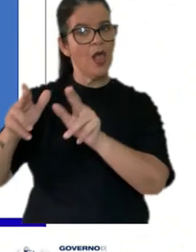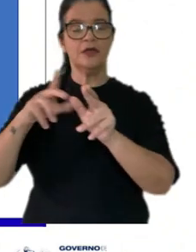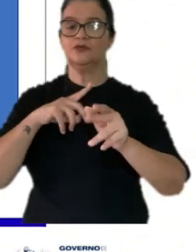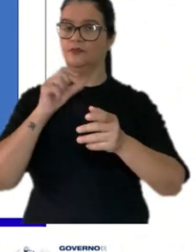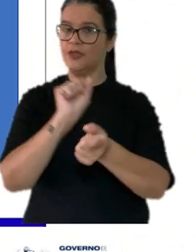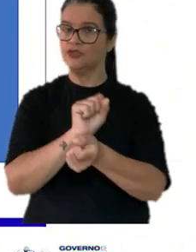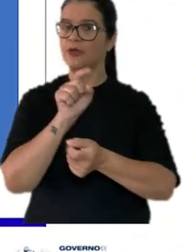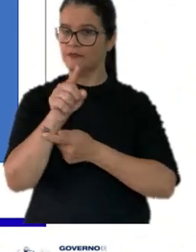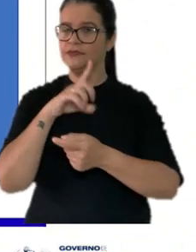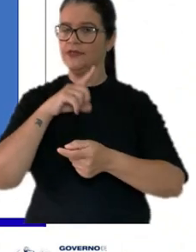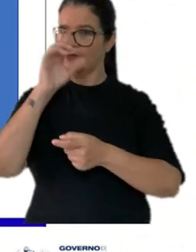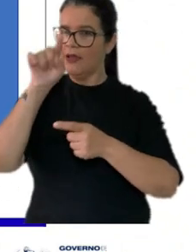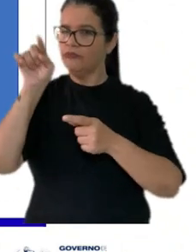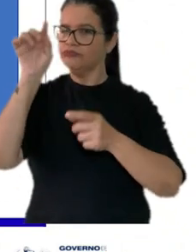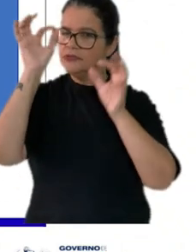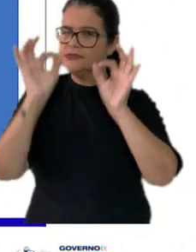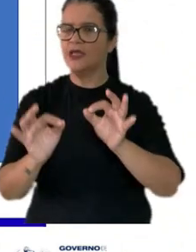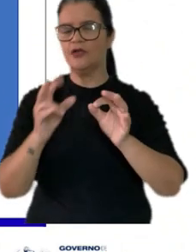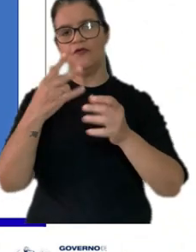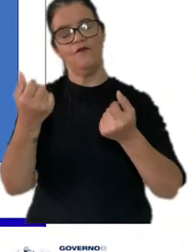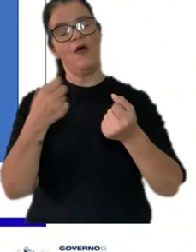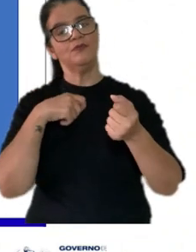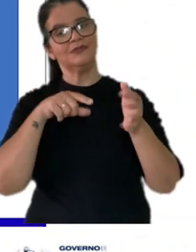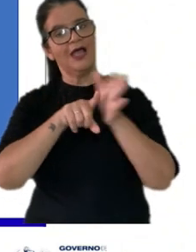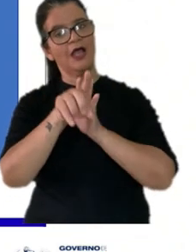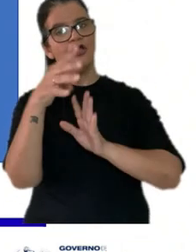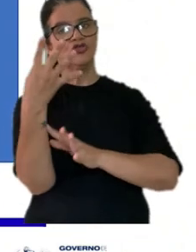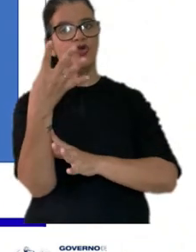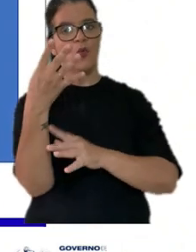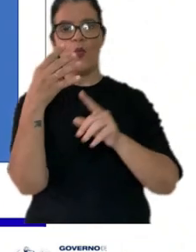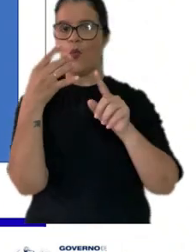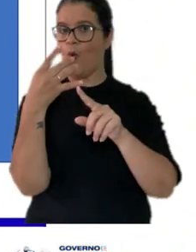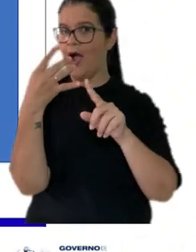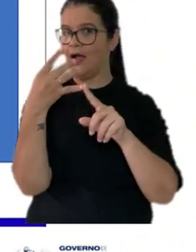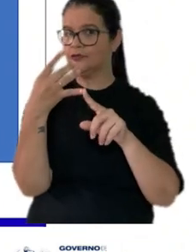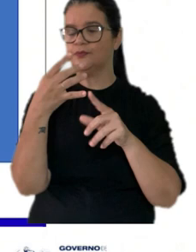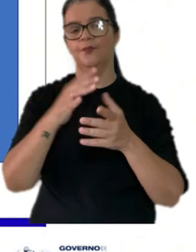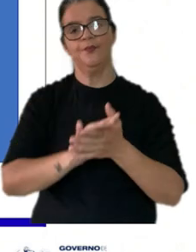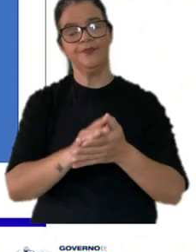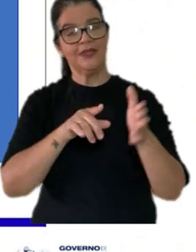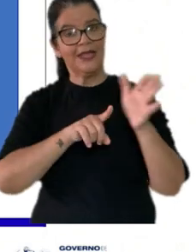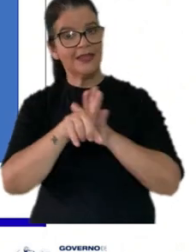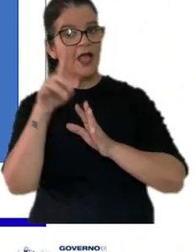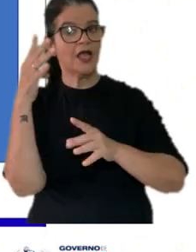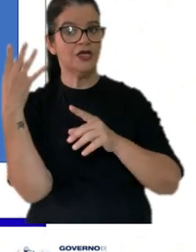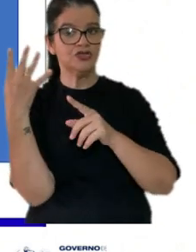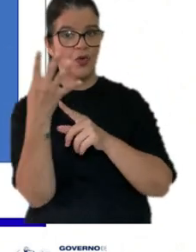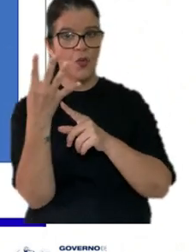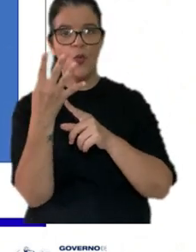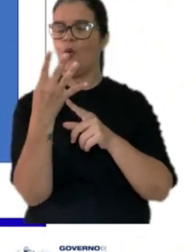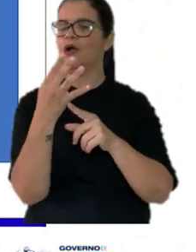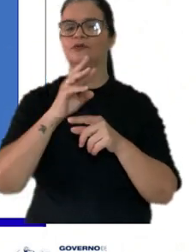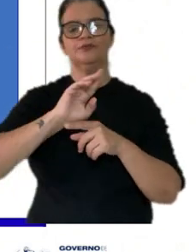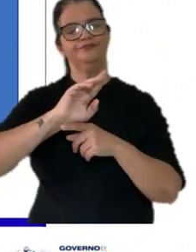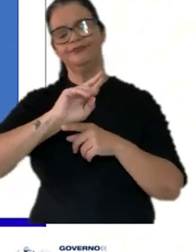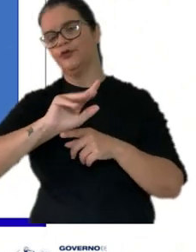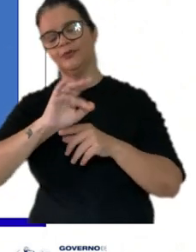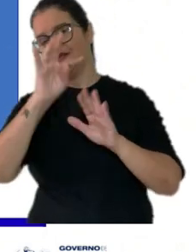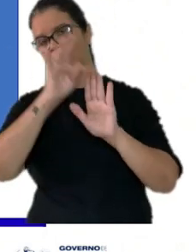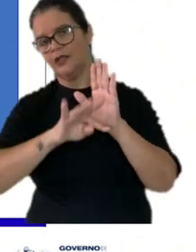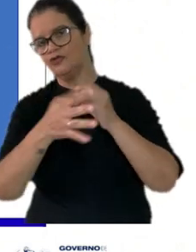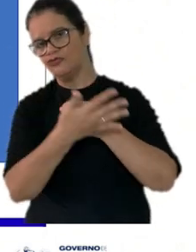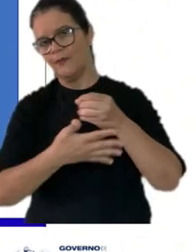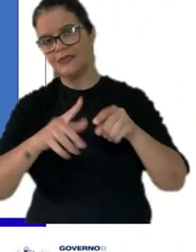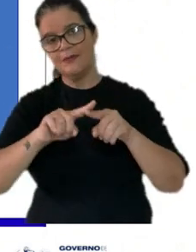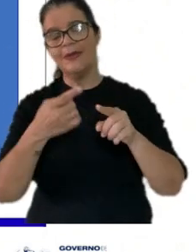acertado vamos agora a questão 4 na questão 4 não há texto base mas você precisa ler um